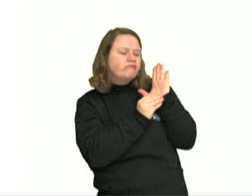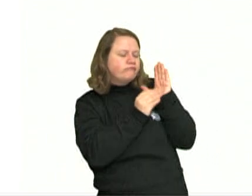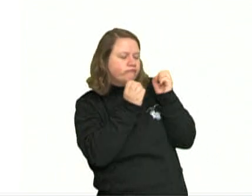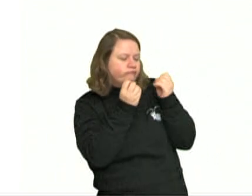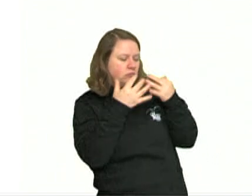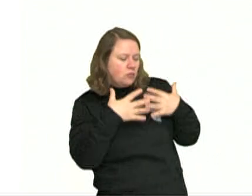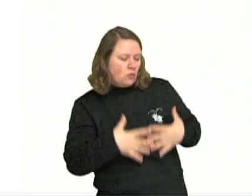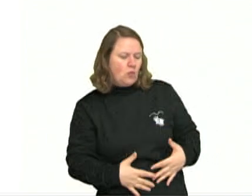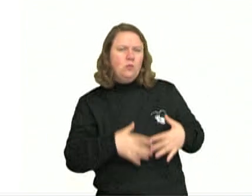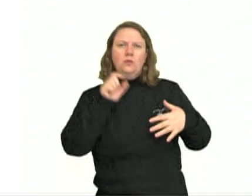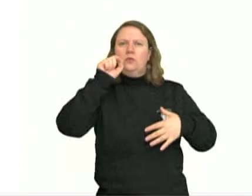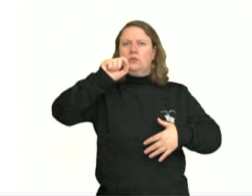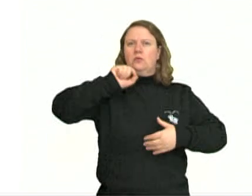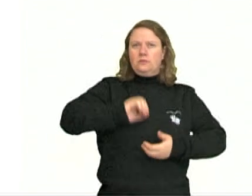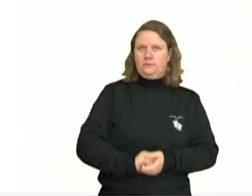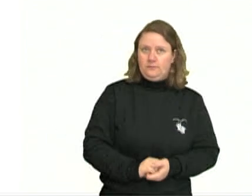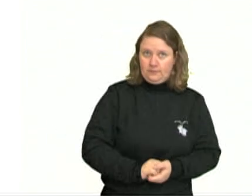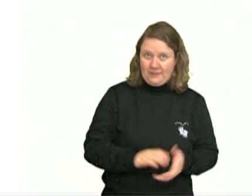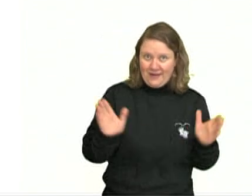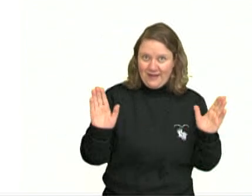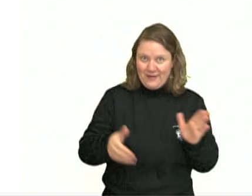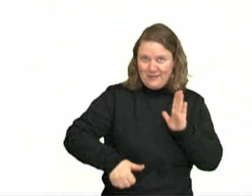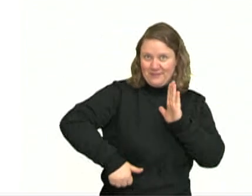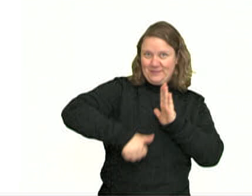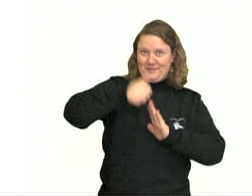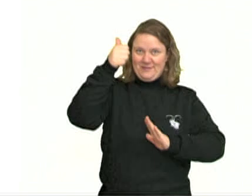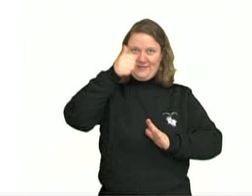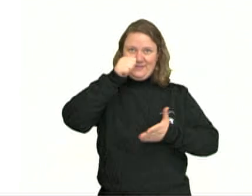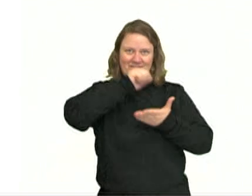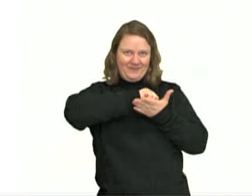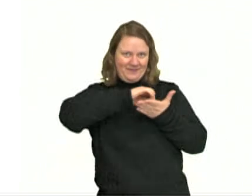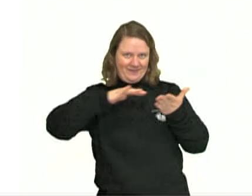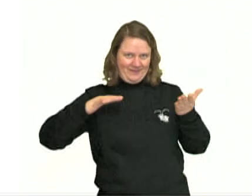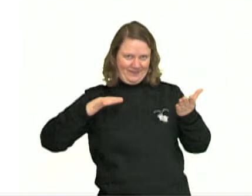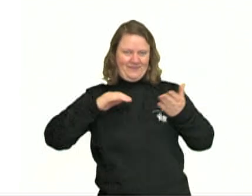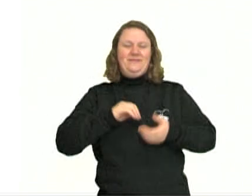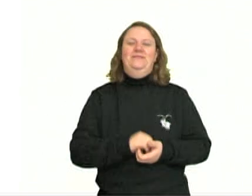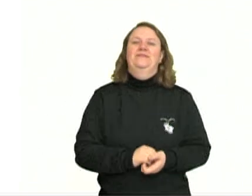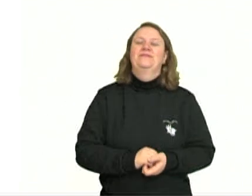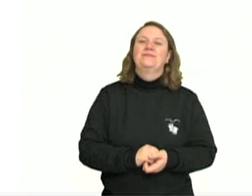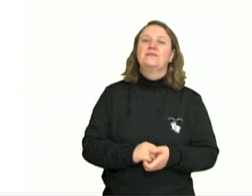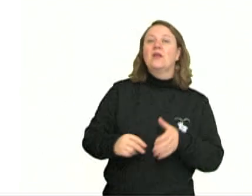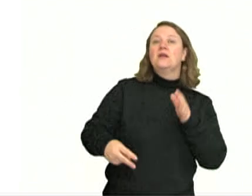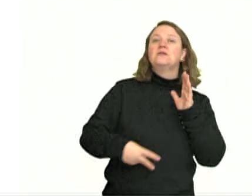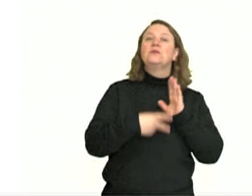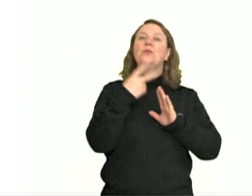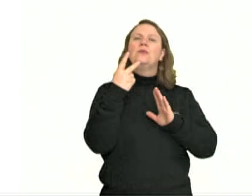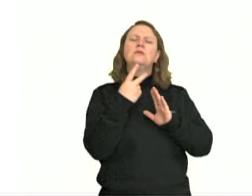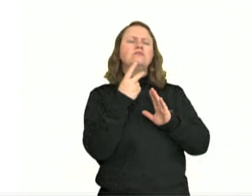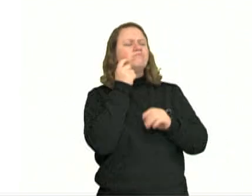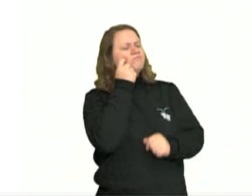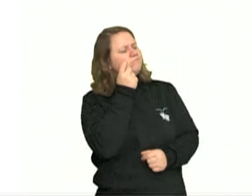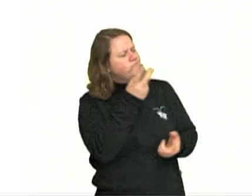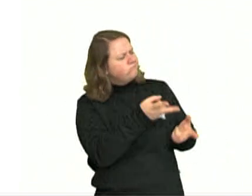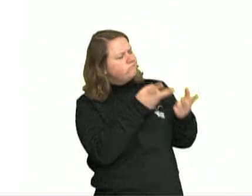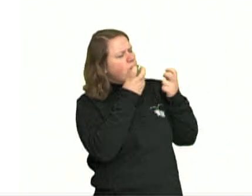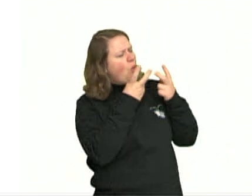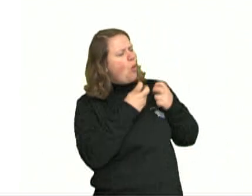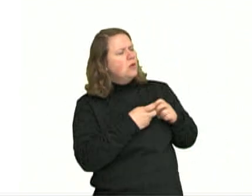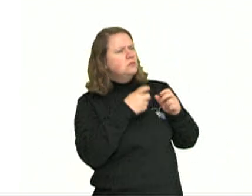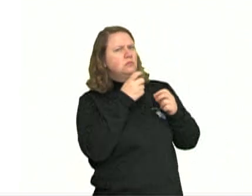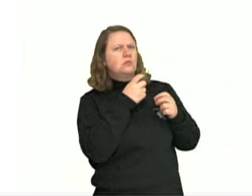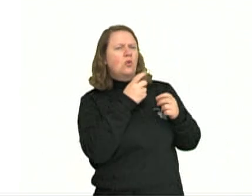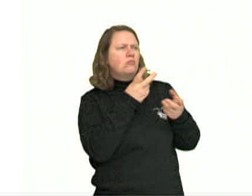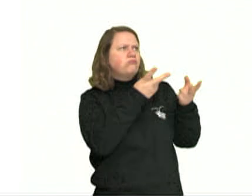da greco-romana, vamos para a nossa primeira atividade. Então vamos lá. Segundo registros das primeiras competições